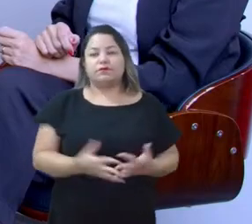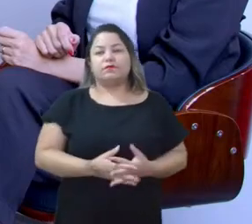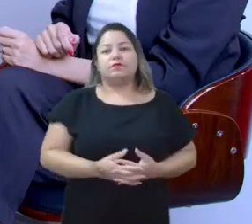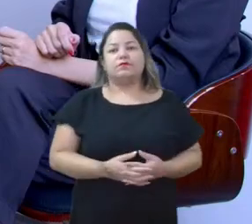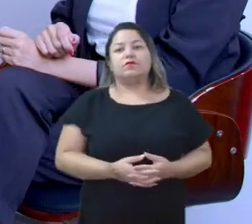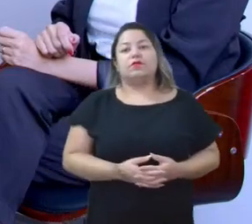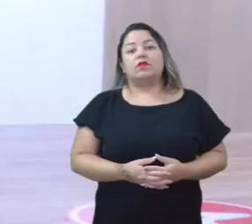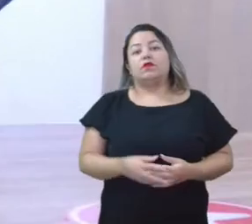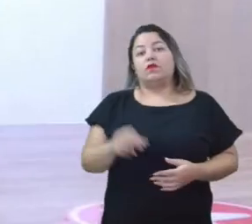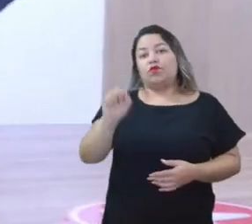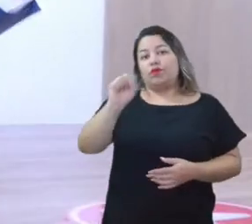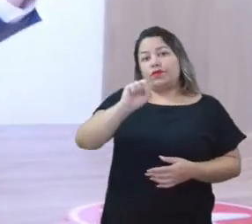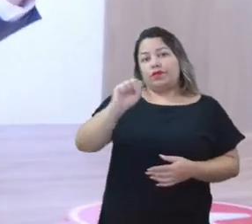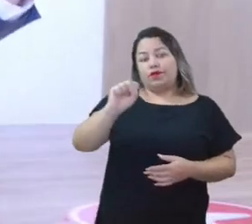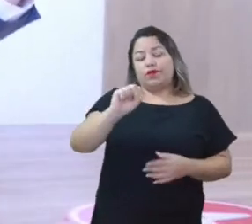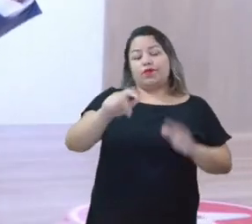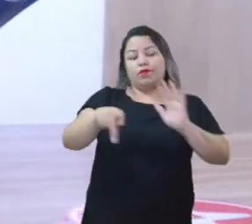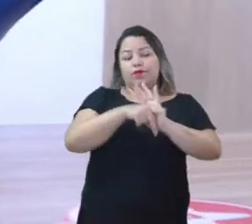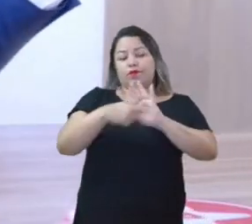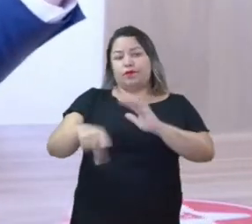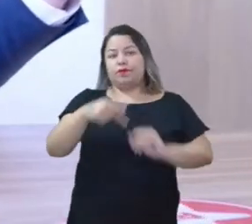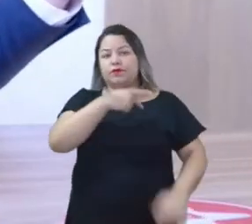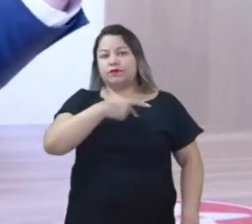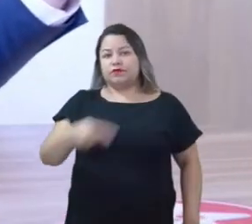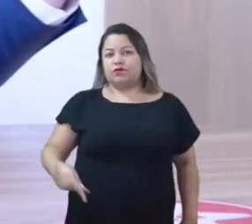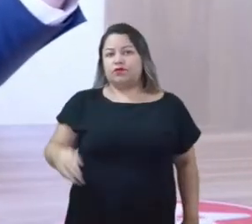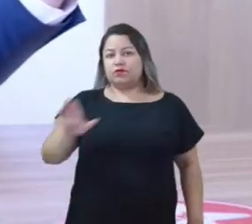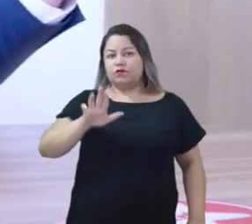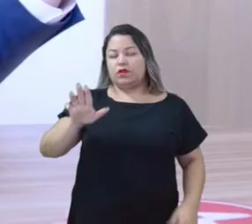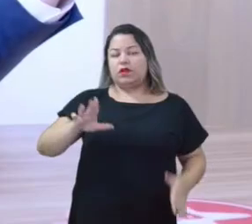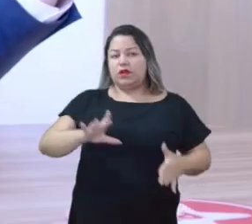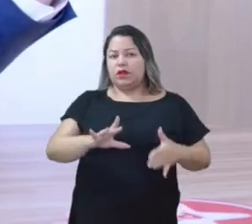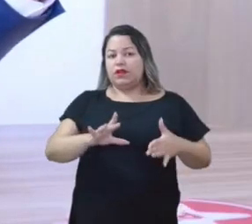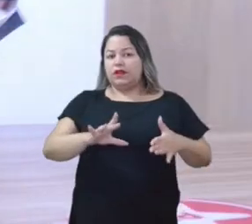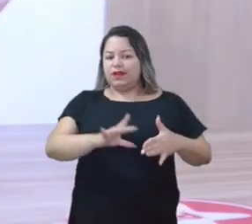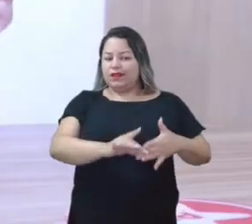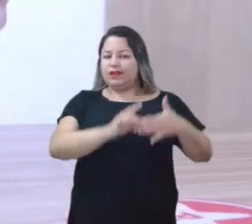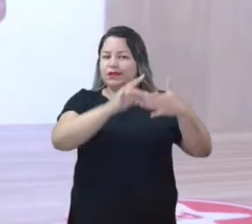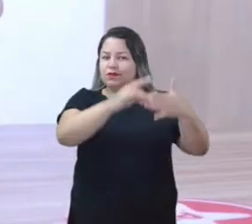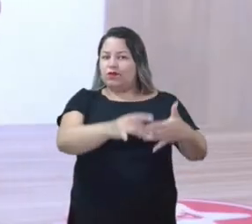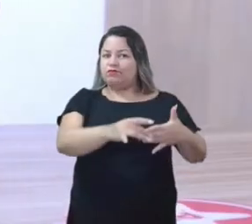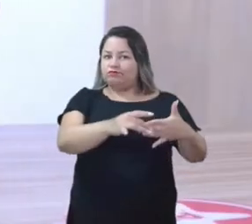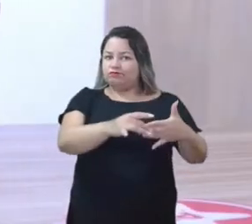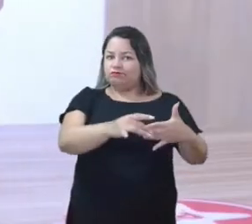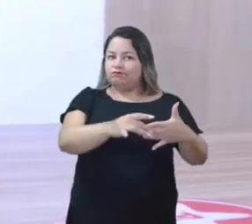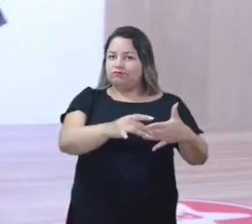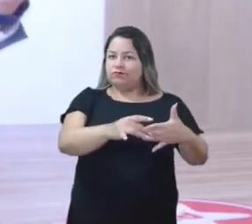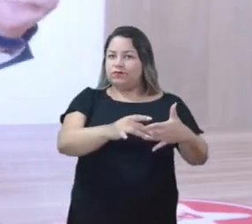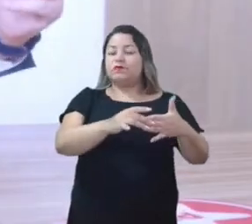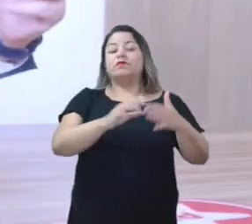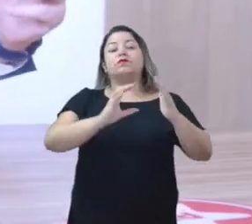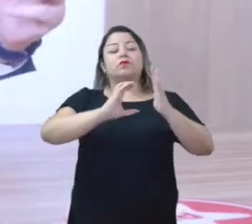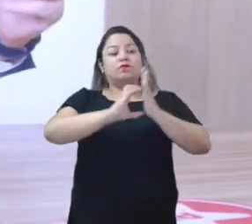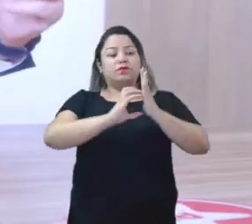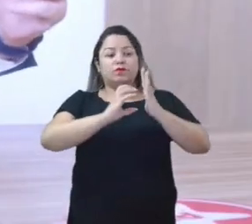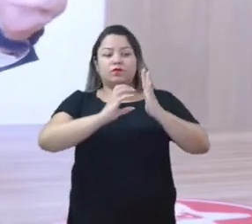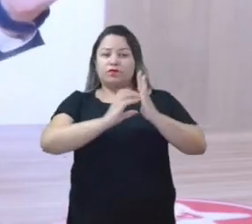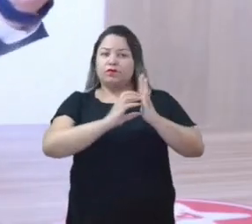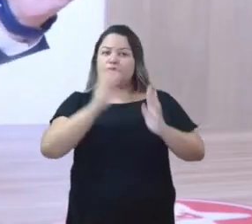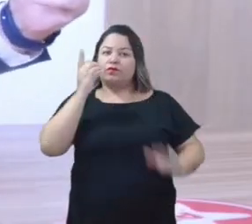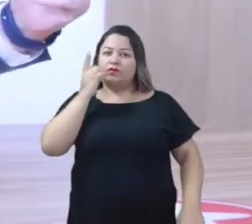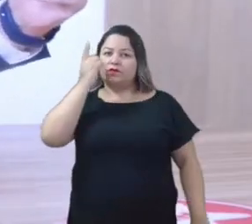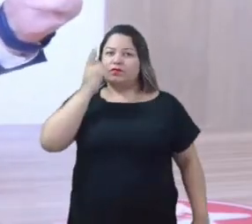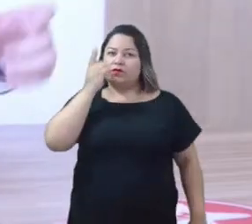Em 88, o próprio presidente Lula liderou, como líder da nossa bancada, como